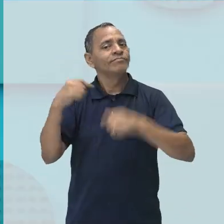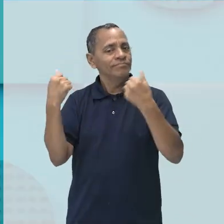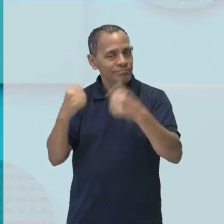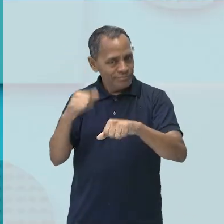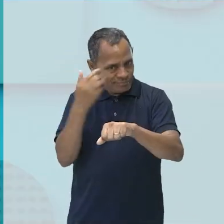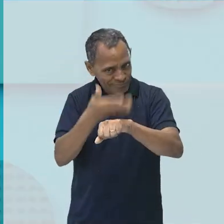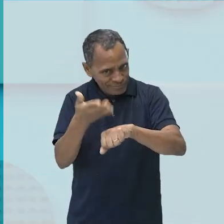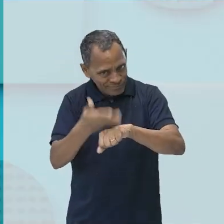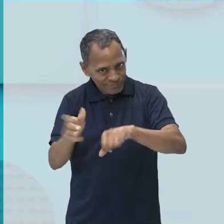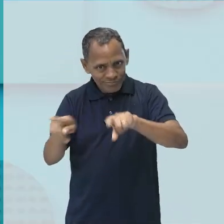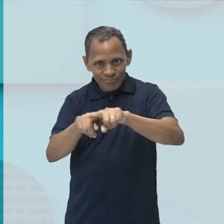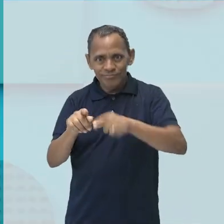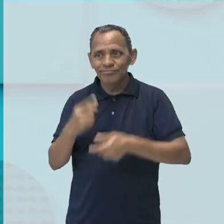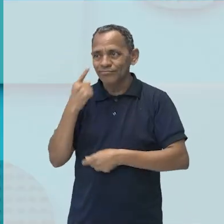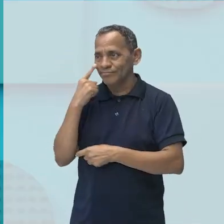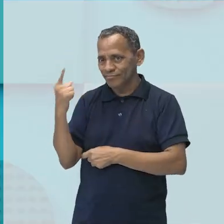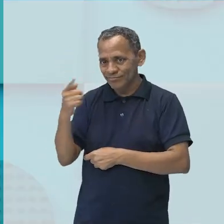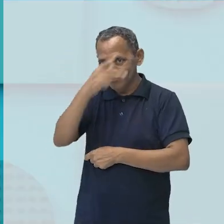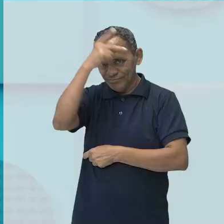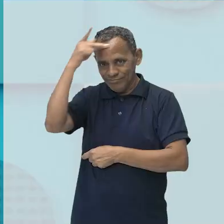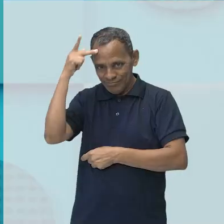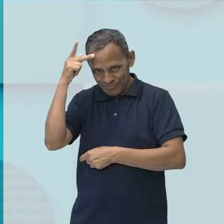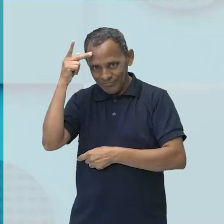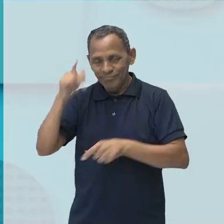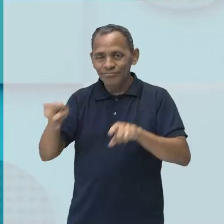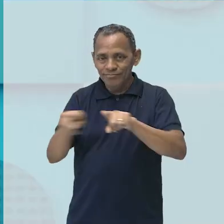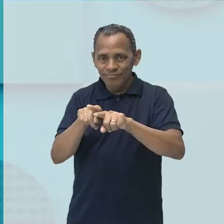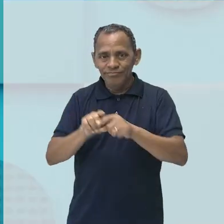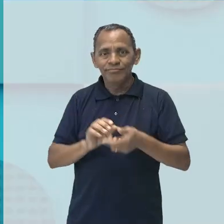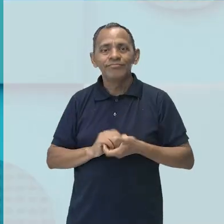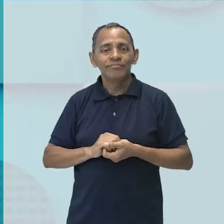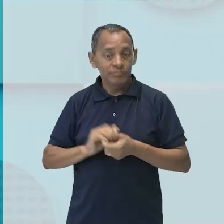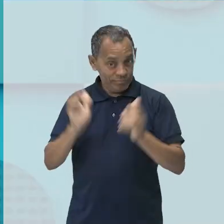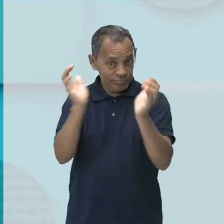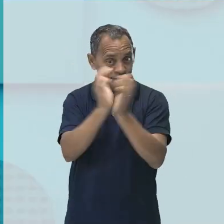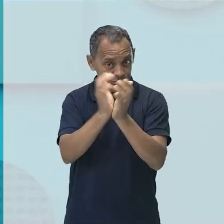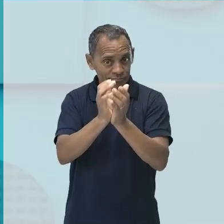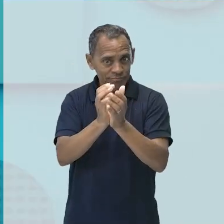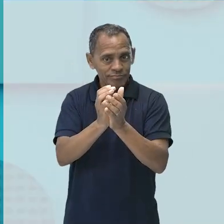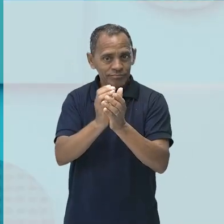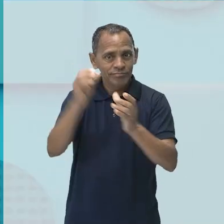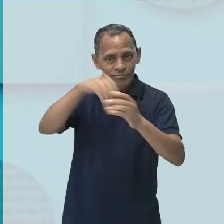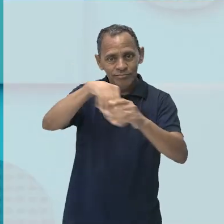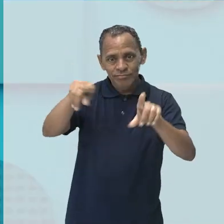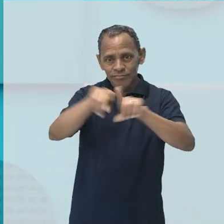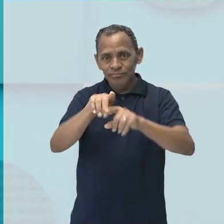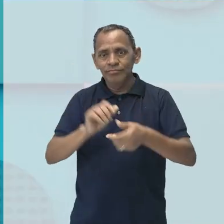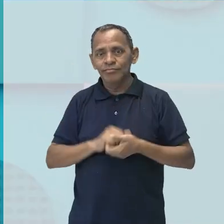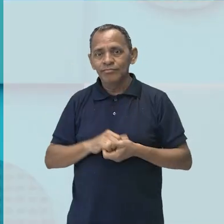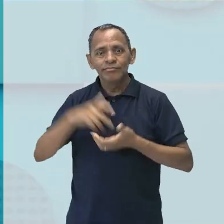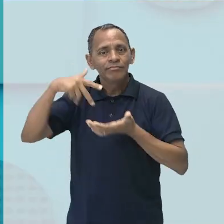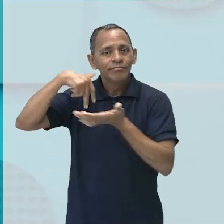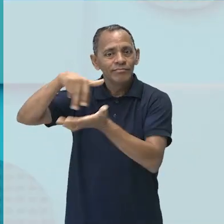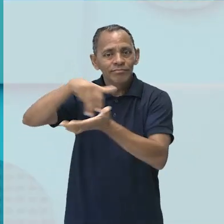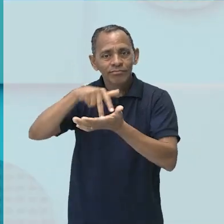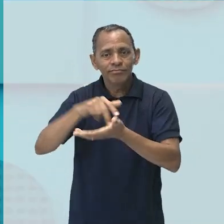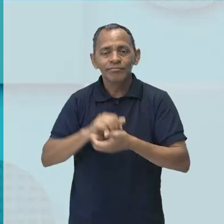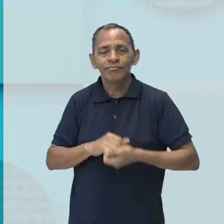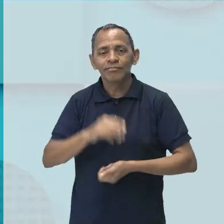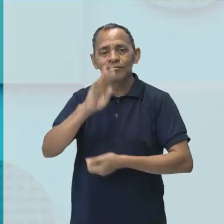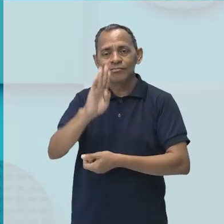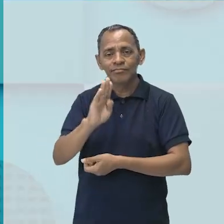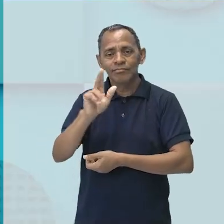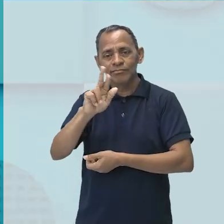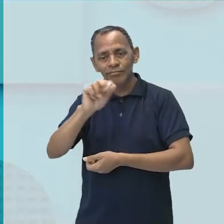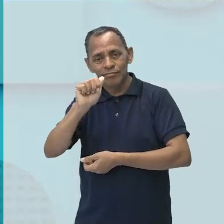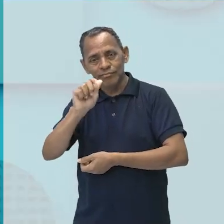muito. Então, esse integrante aí, ele faz parte de um grupo daqui de Manaus, que ele dança o break, certo? Que